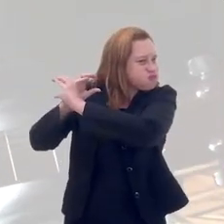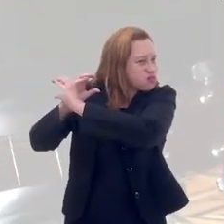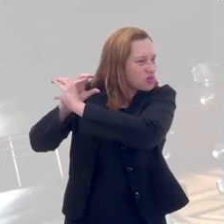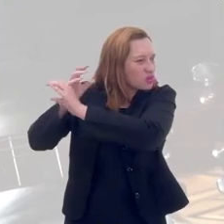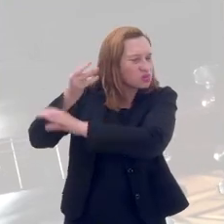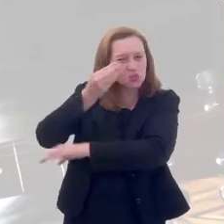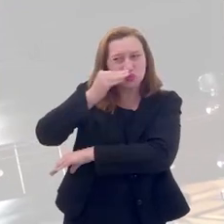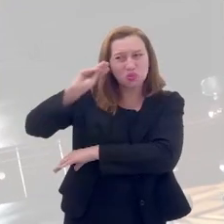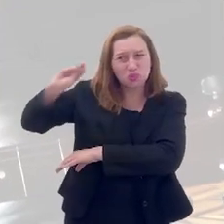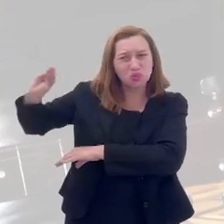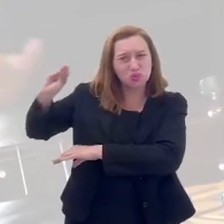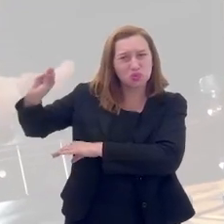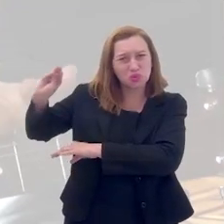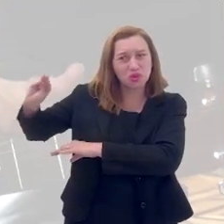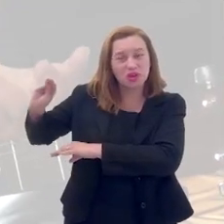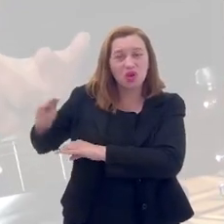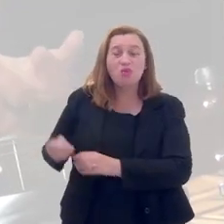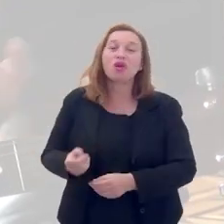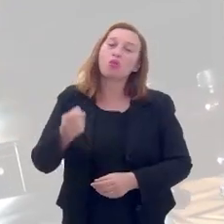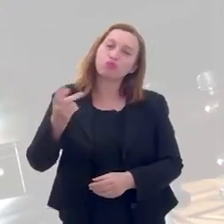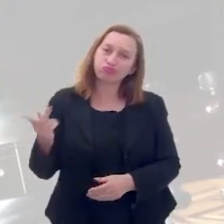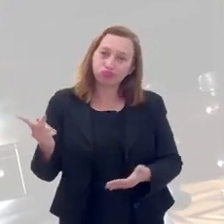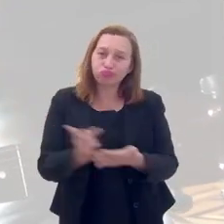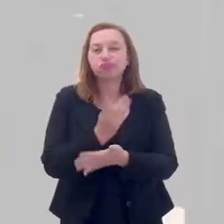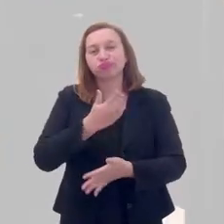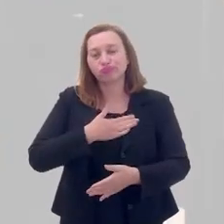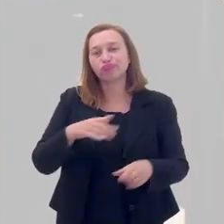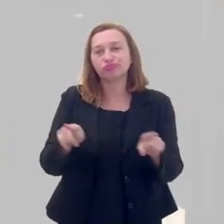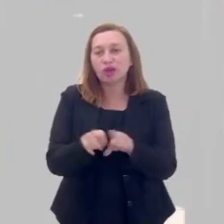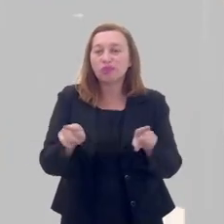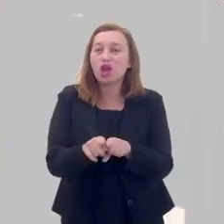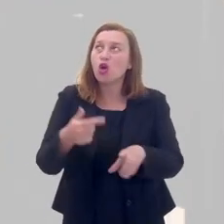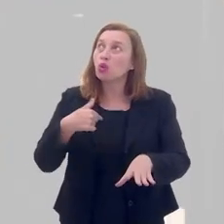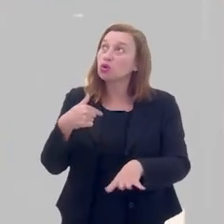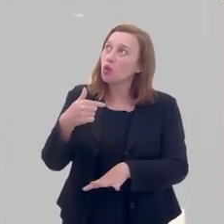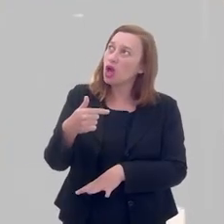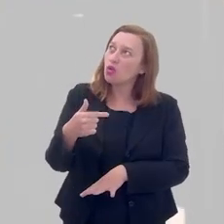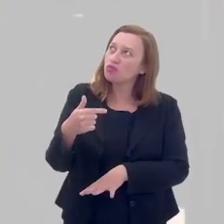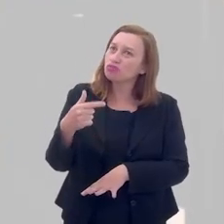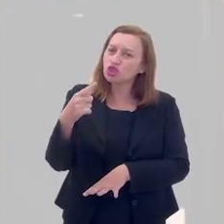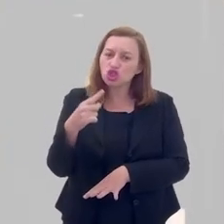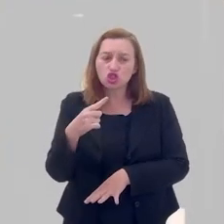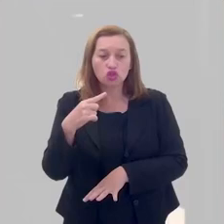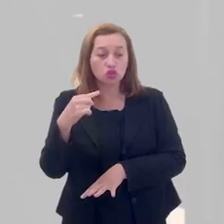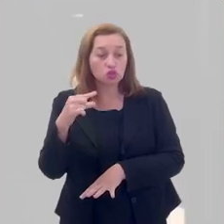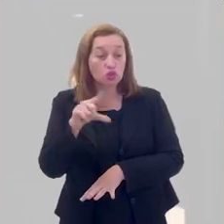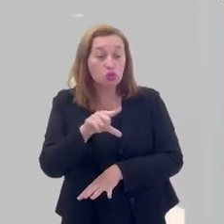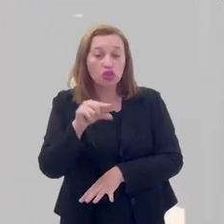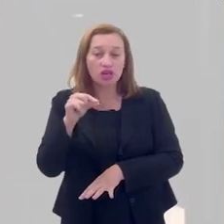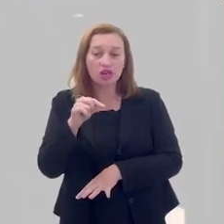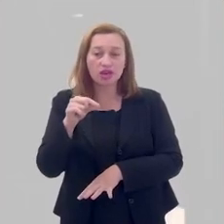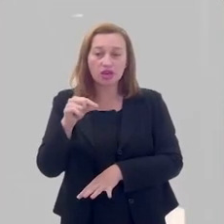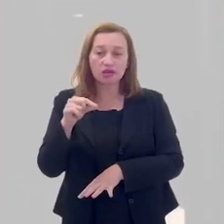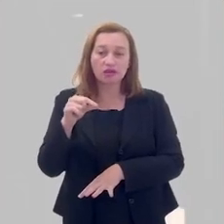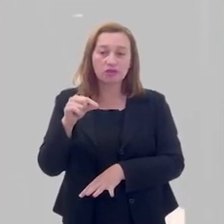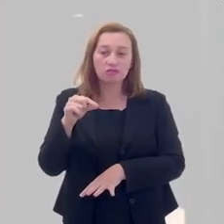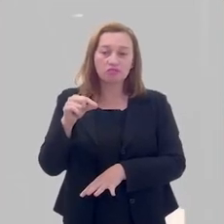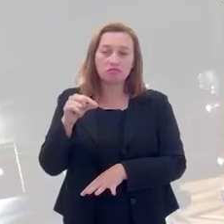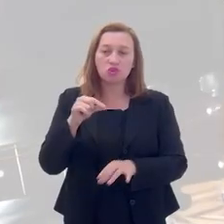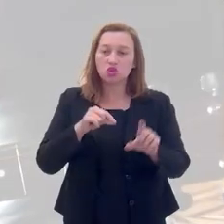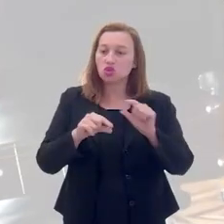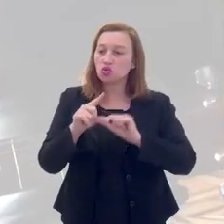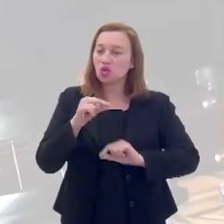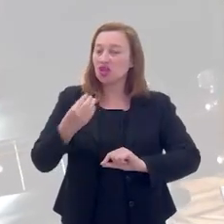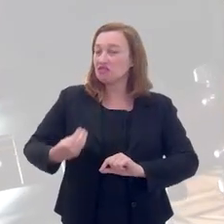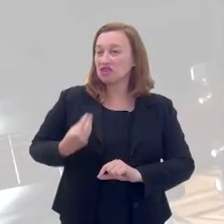nos fala né E foi isso um pouco o que aconteceu comigo também quando eu decidi fazer as coisas ao meu modo né então quando a gente